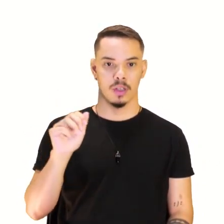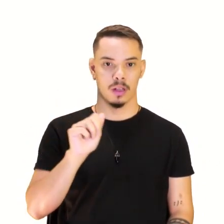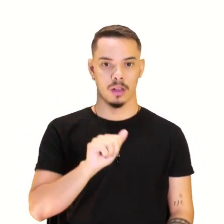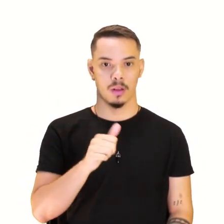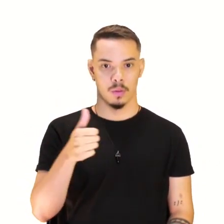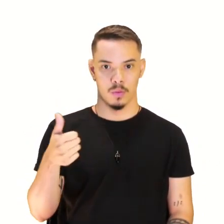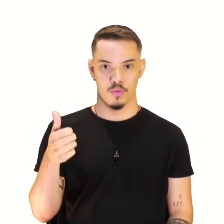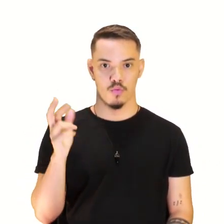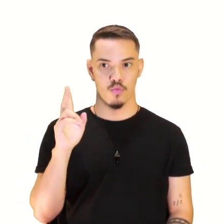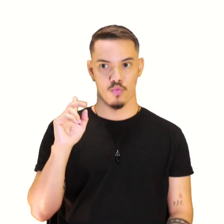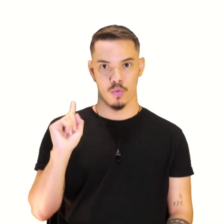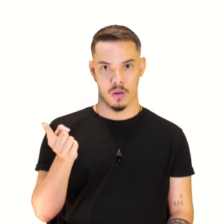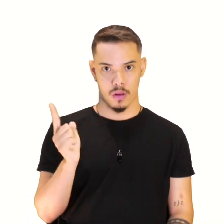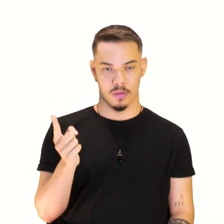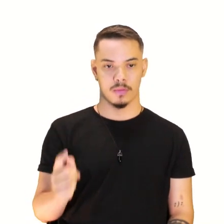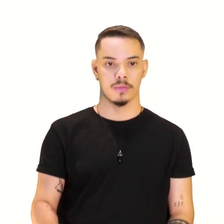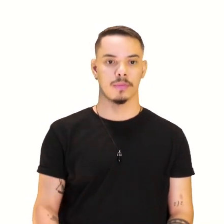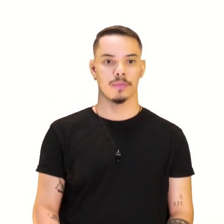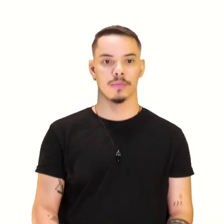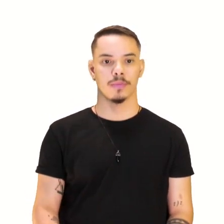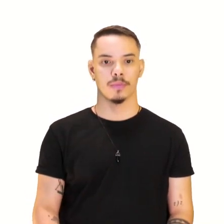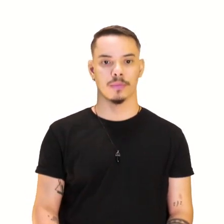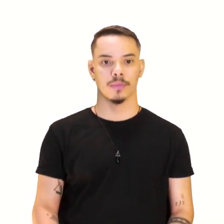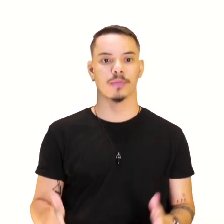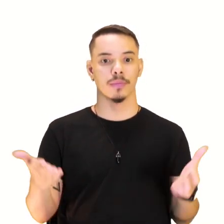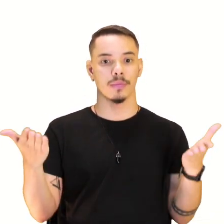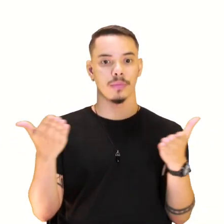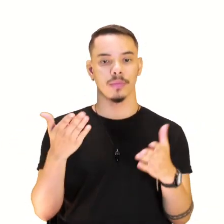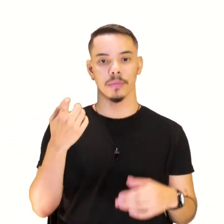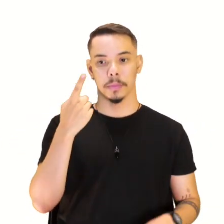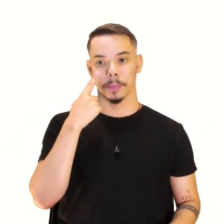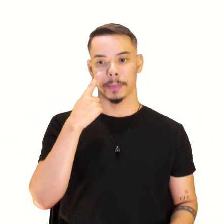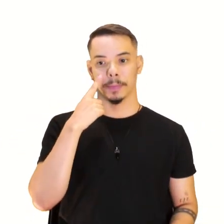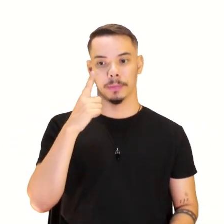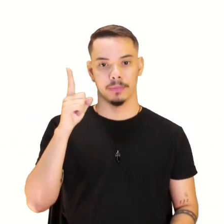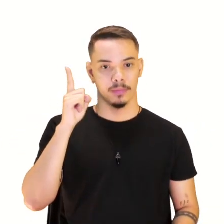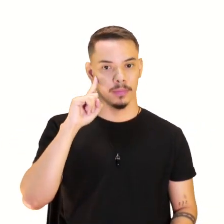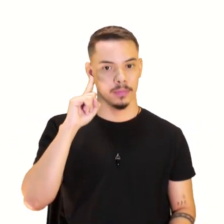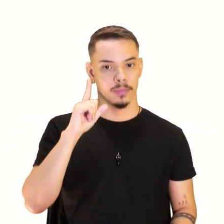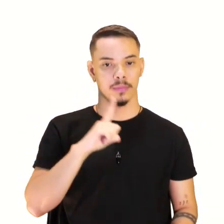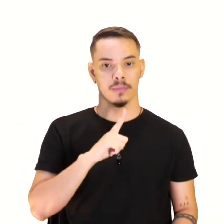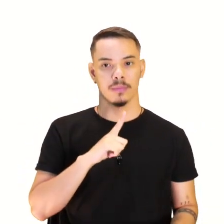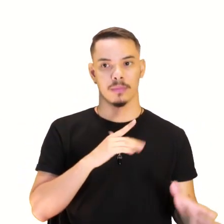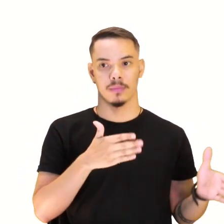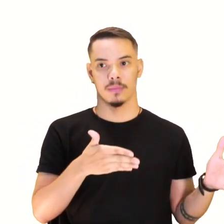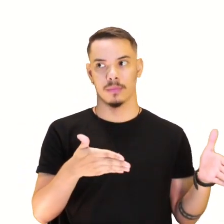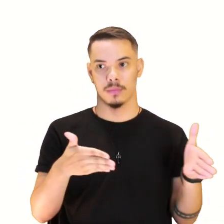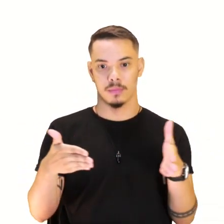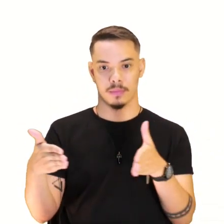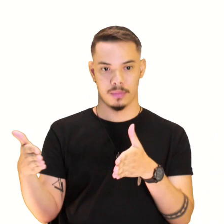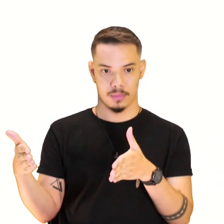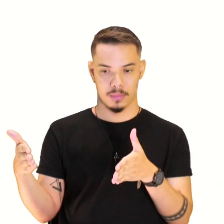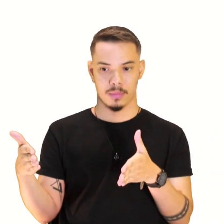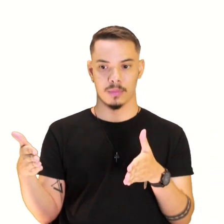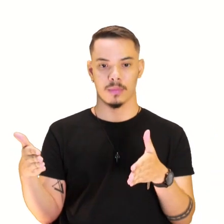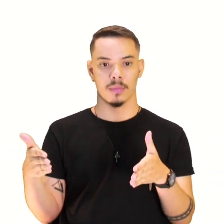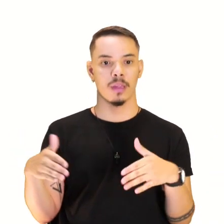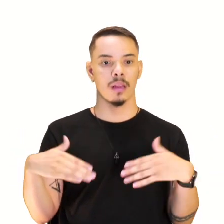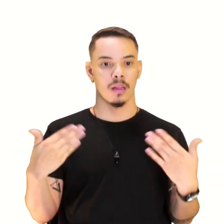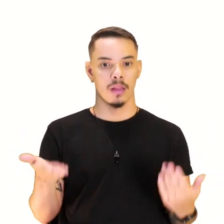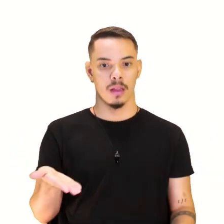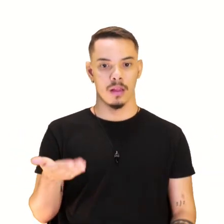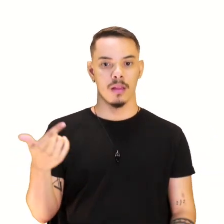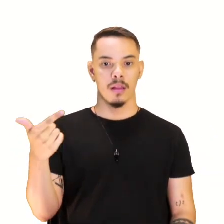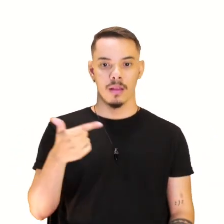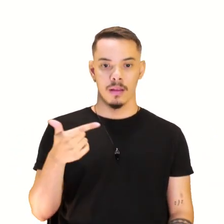termo, isso, R$1. Agora note que a cada dia que se passa teremos uma sequência de crescimento. Olha lá, então o segundo termo